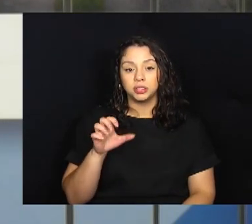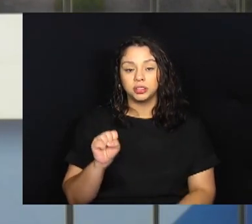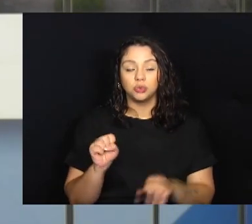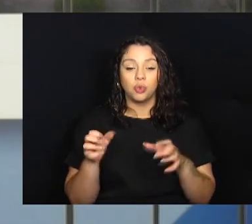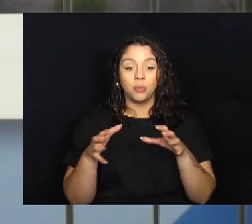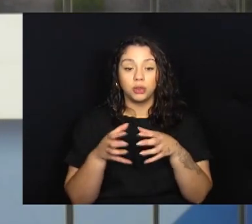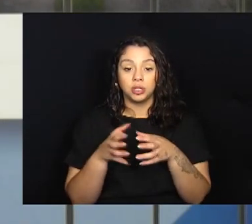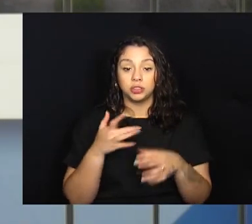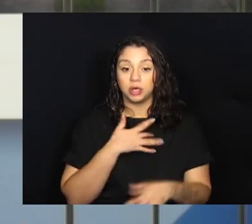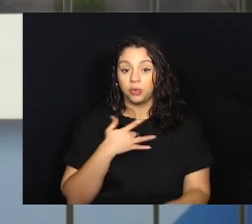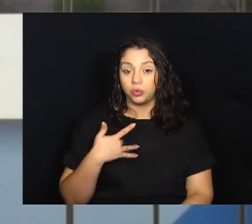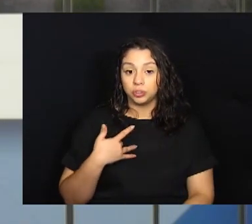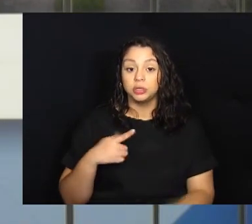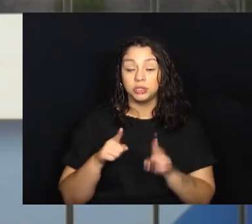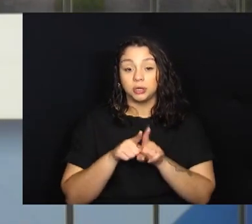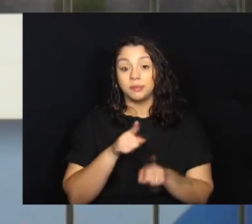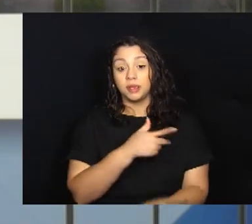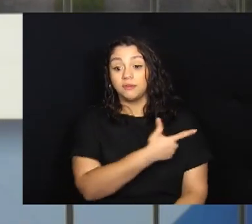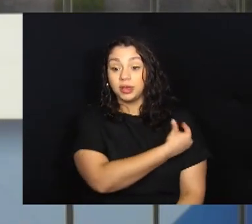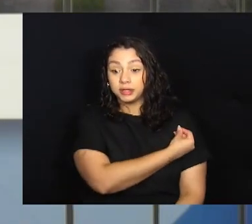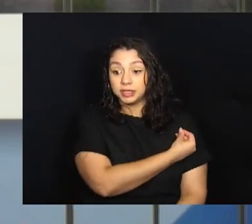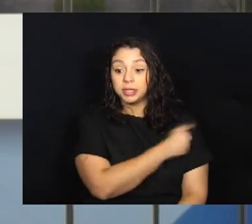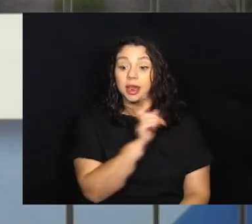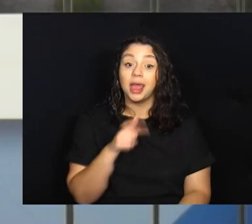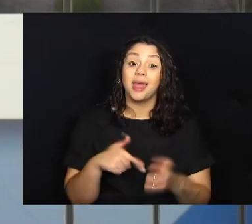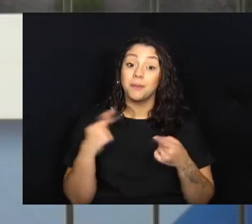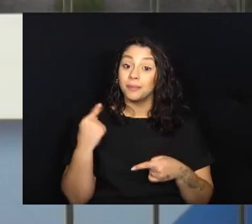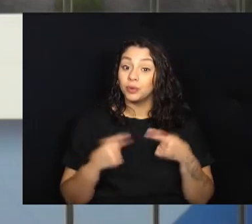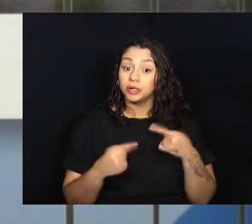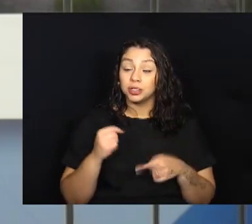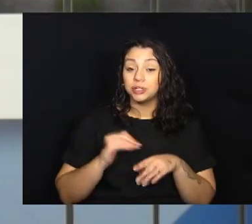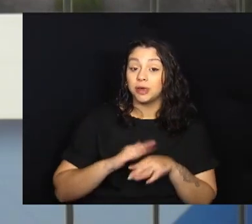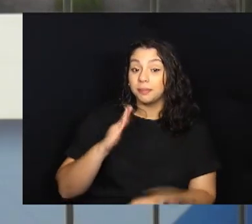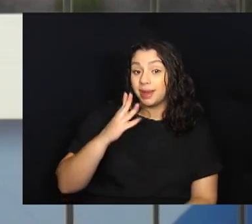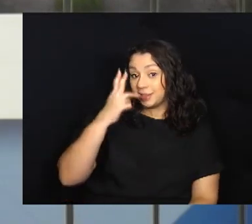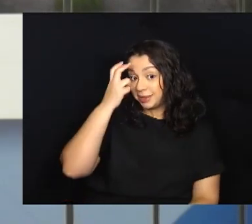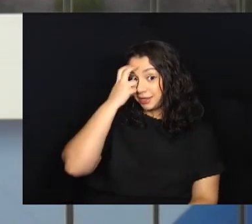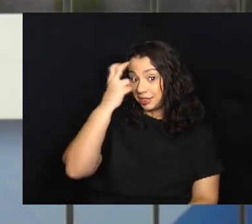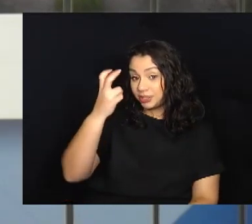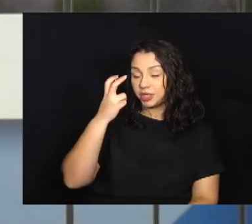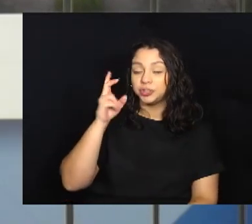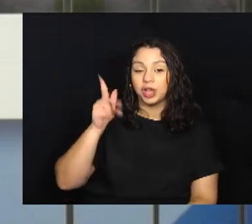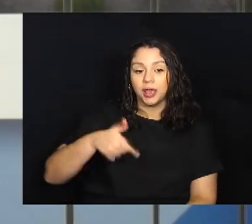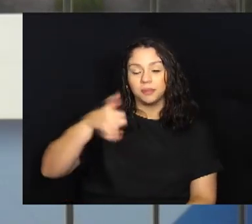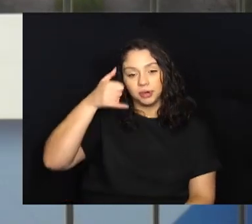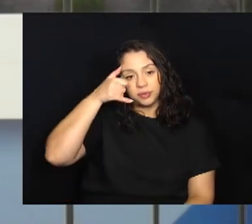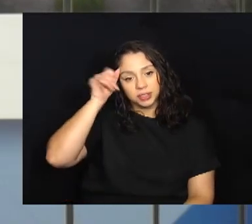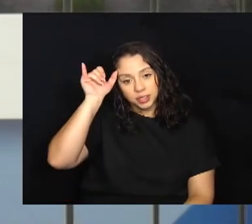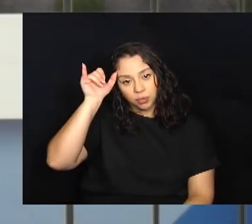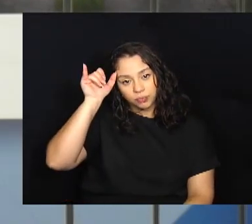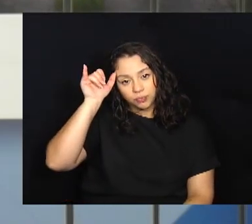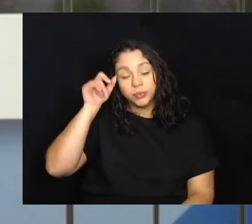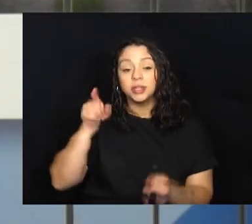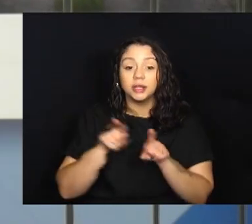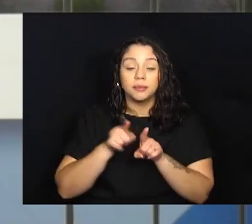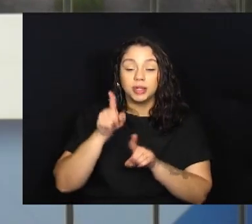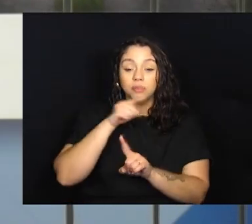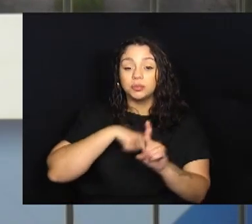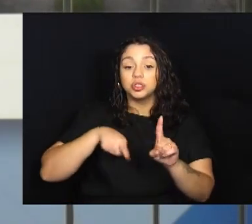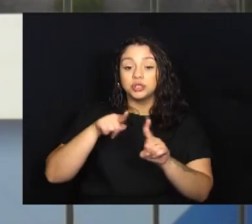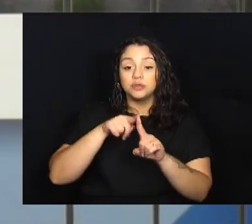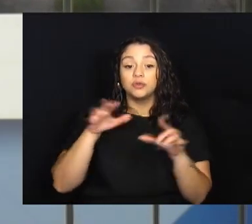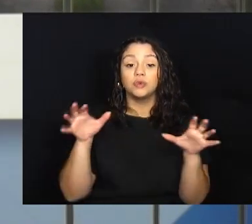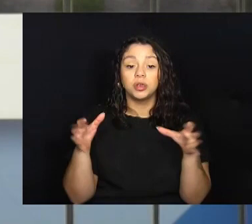a prevenção é a política mais inteligente, mais barata e que tem um sentido mais coletivo,